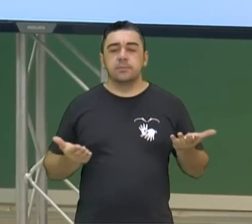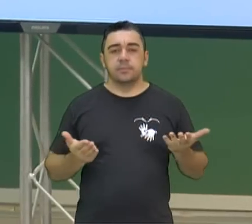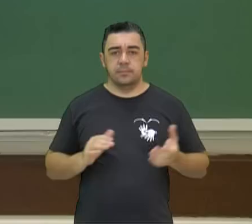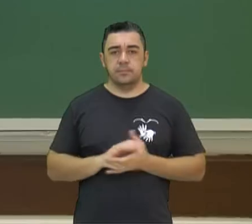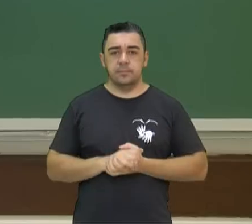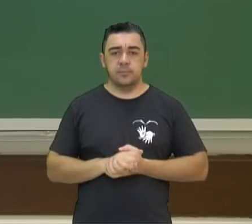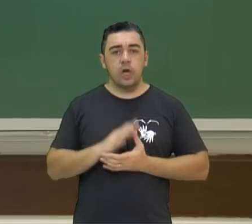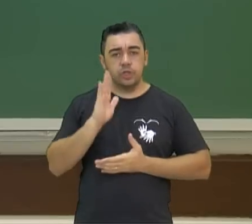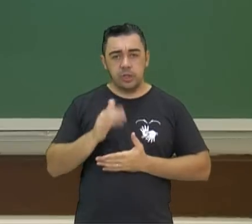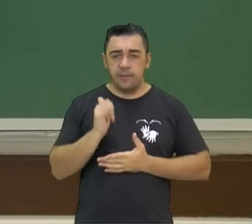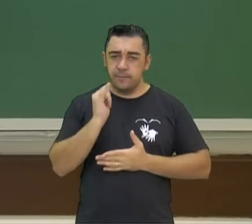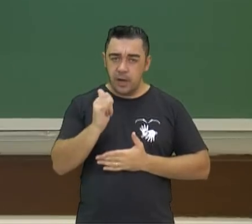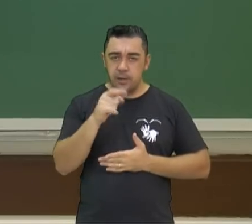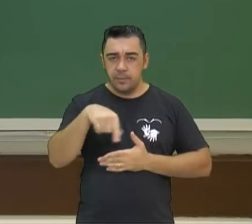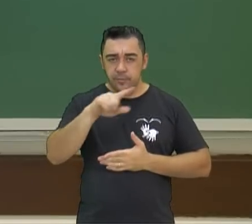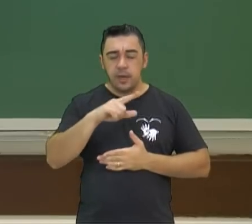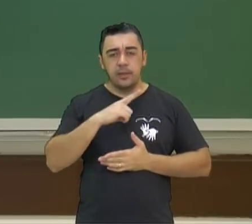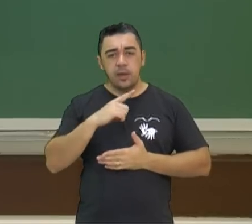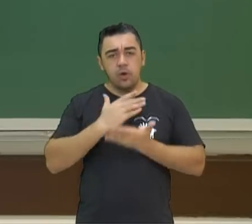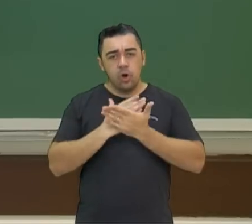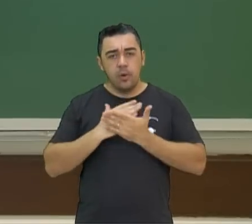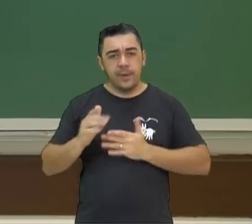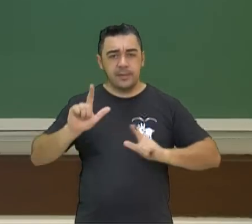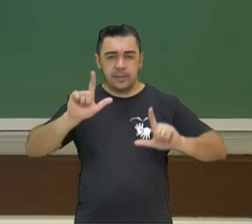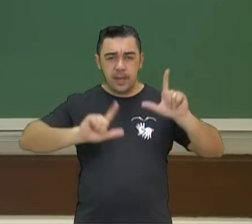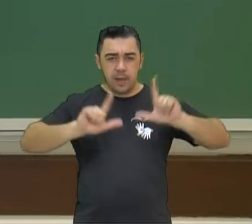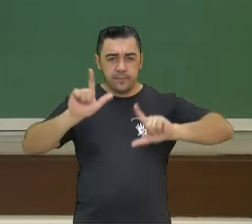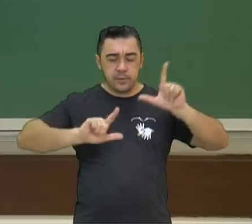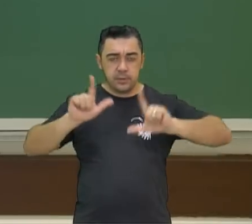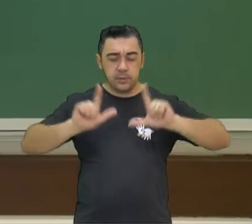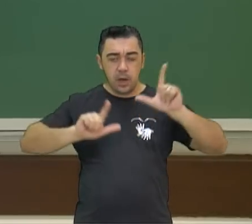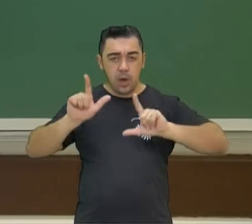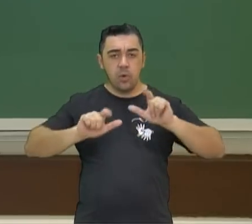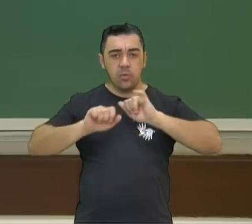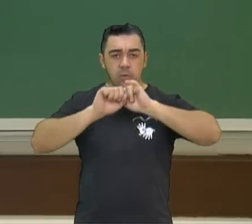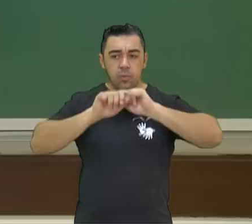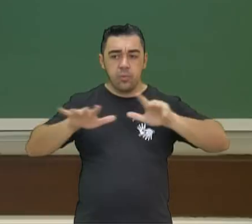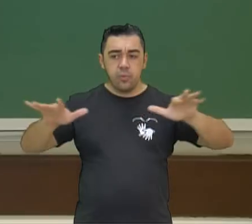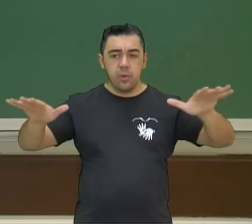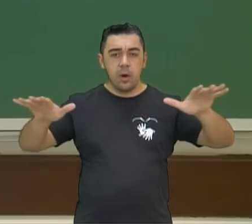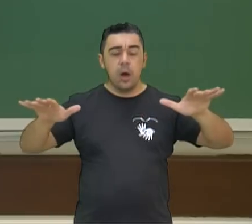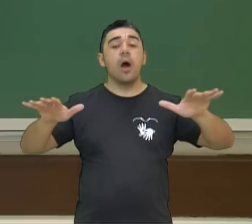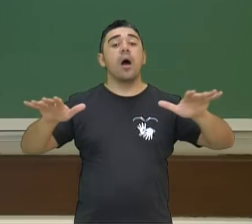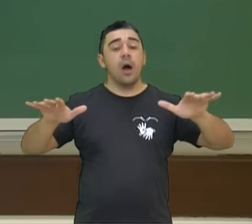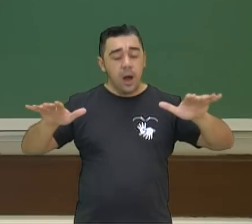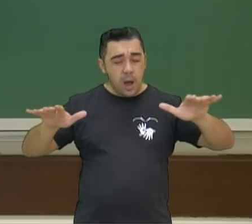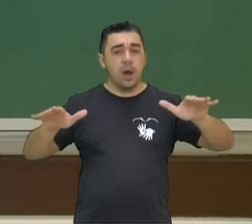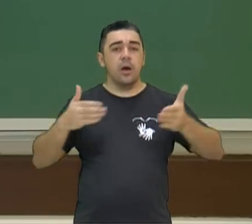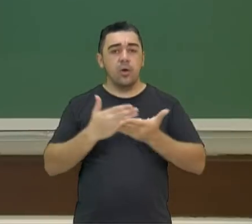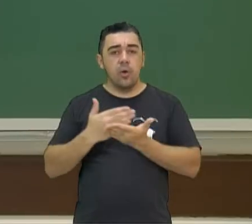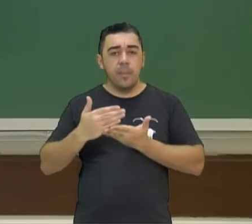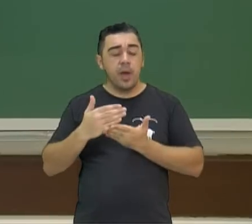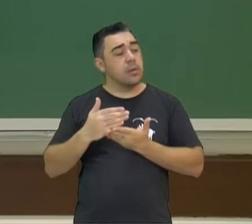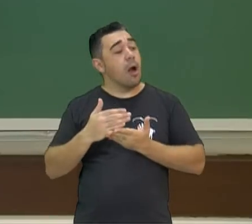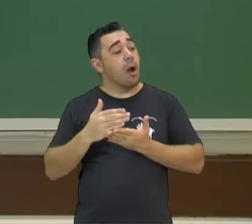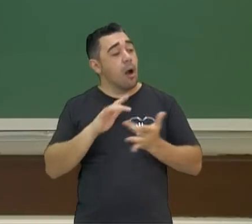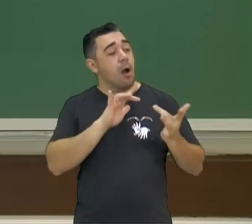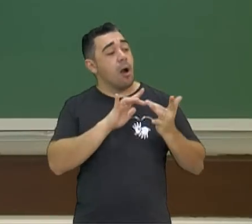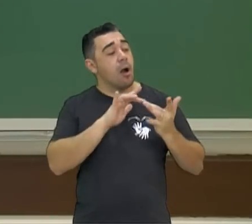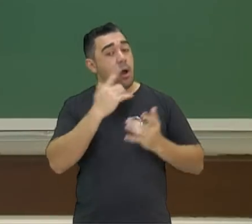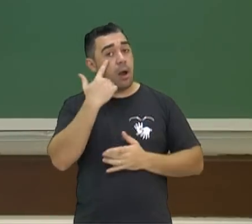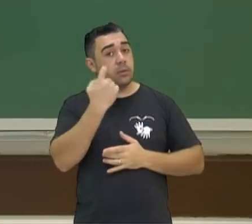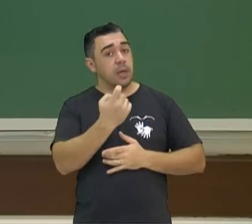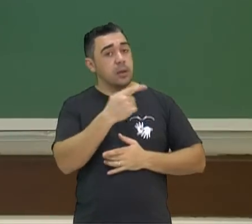né, no momento que a mídia, né, que o esporte toma o espaço da mídia, todos passam a ter mais interesse, a